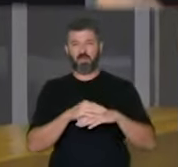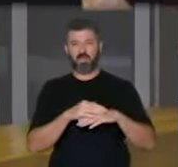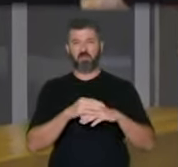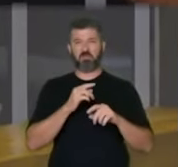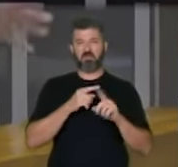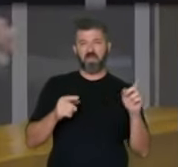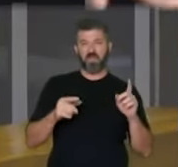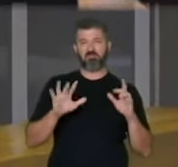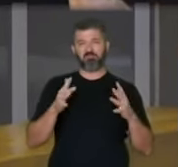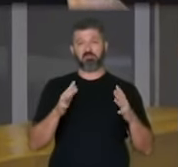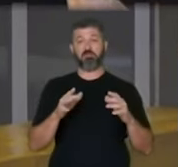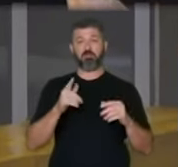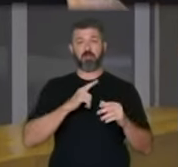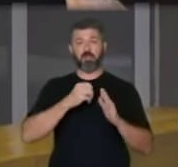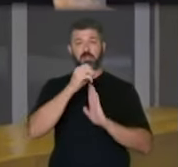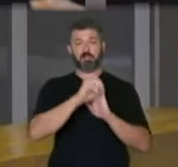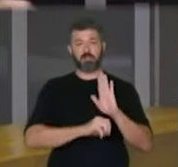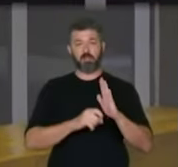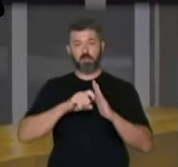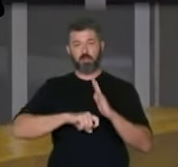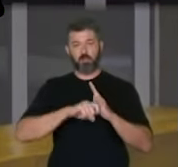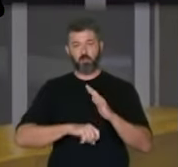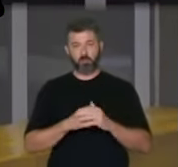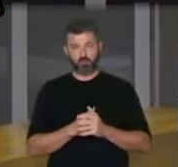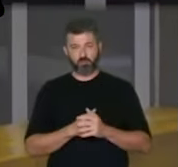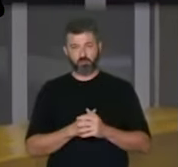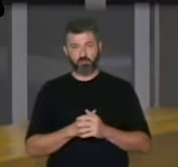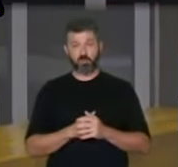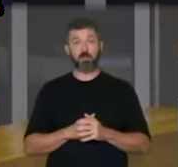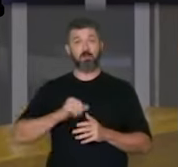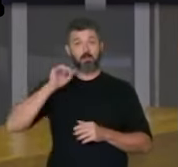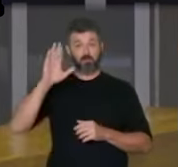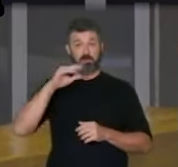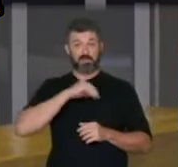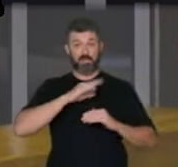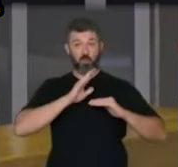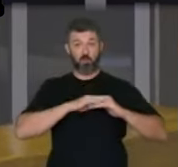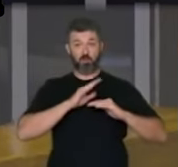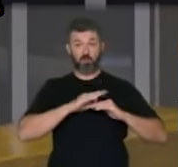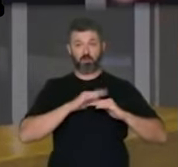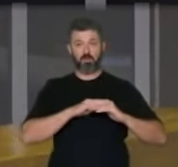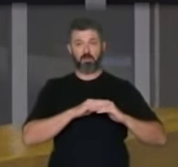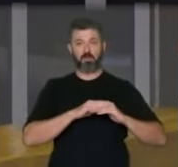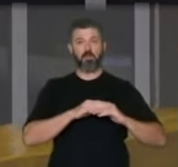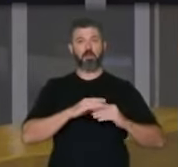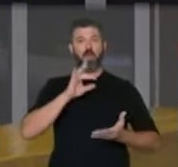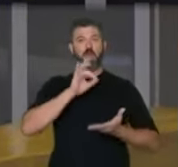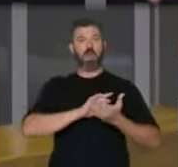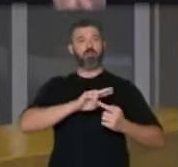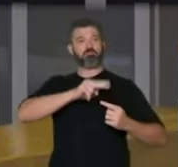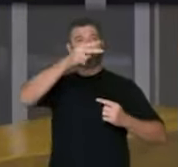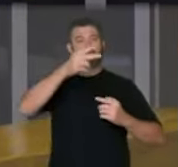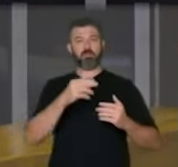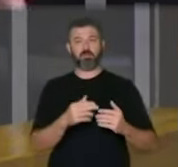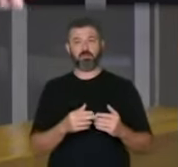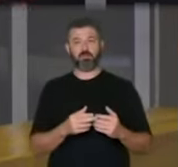um salário mínimo e meio, é que tem isenção do imposto de renda. Prometeu salário mínimo com um ganho real. E aí